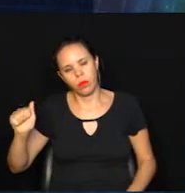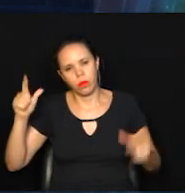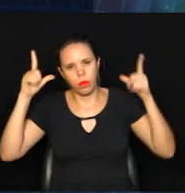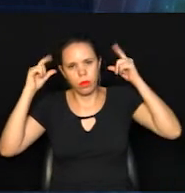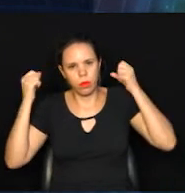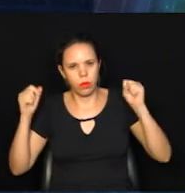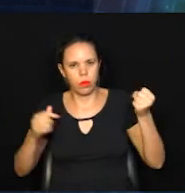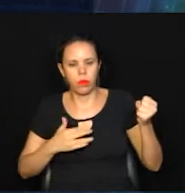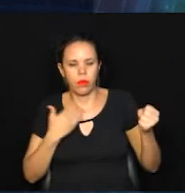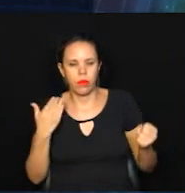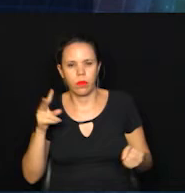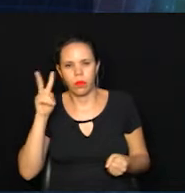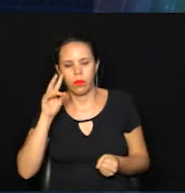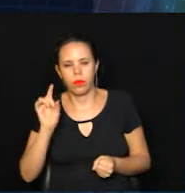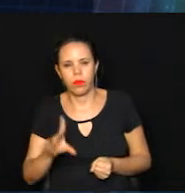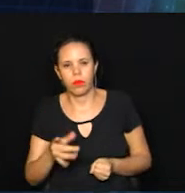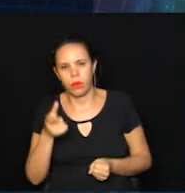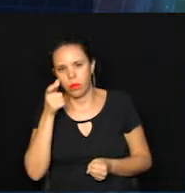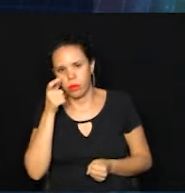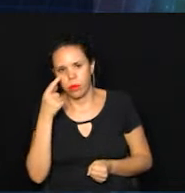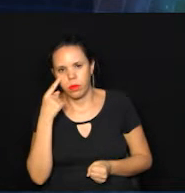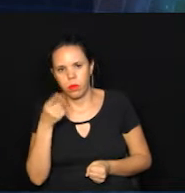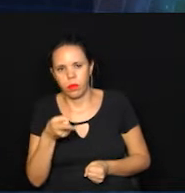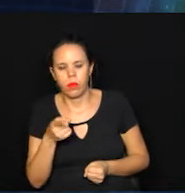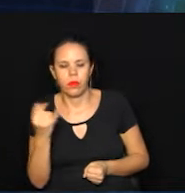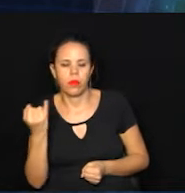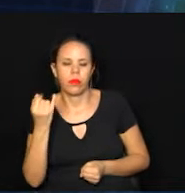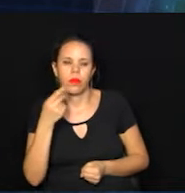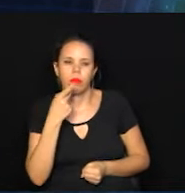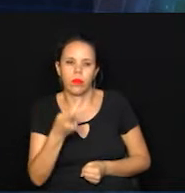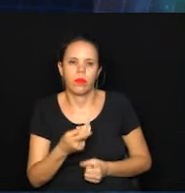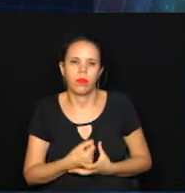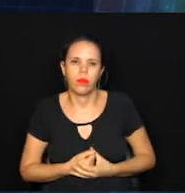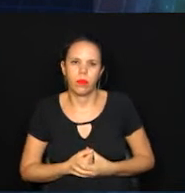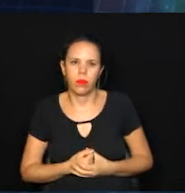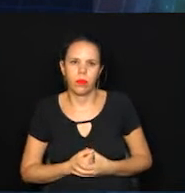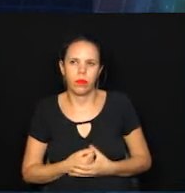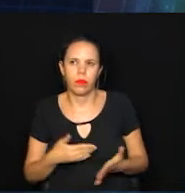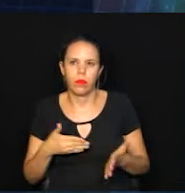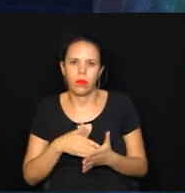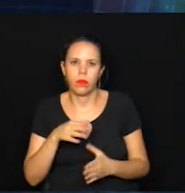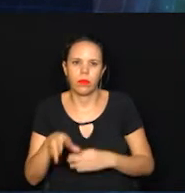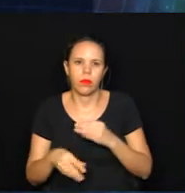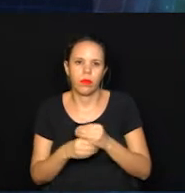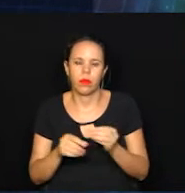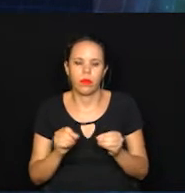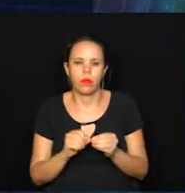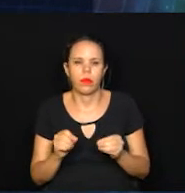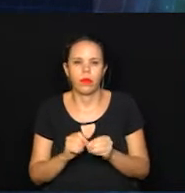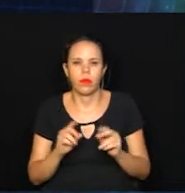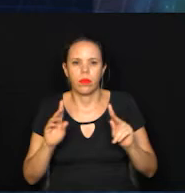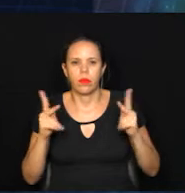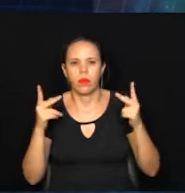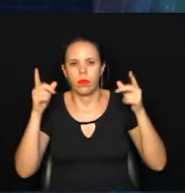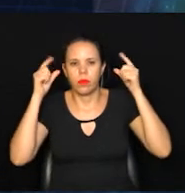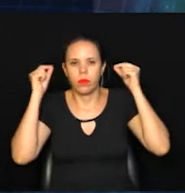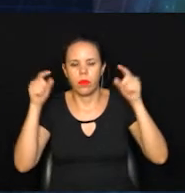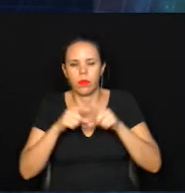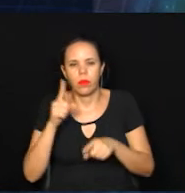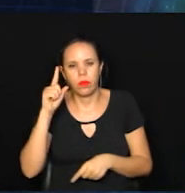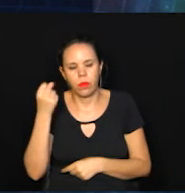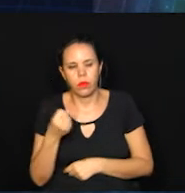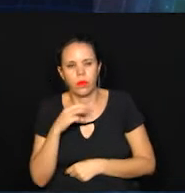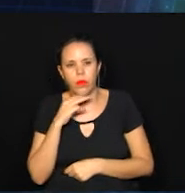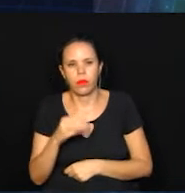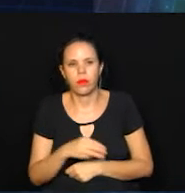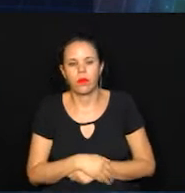8 óbitos. Lembrando que é só uma observação, mas importante salientar que a última atualização que foi feita de Olambra é do dia 18 de